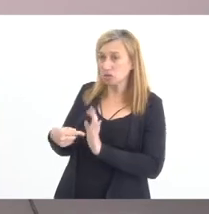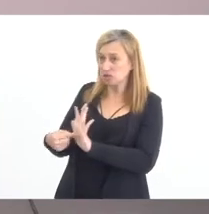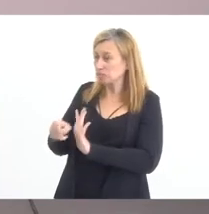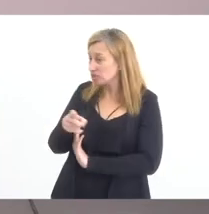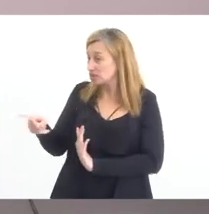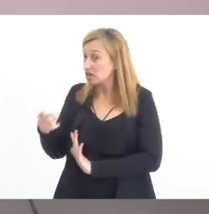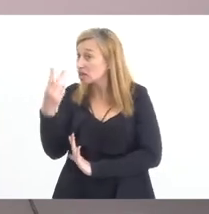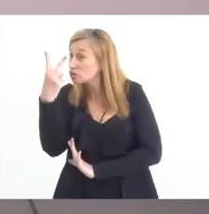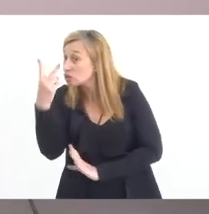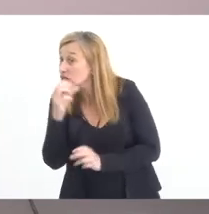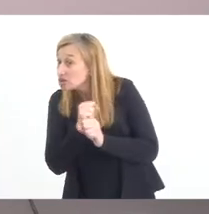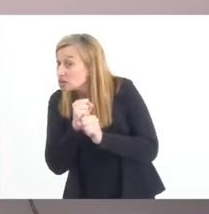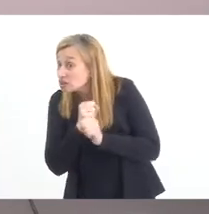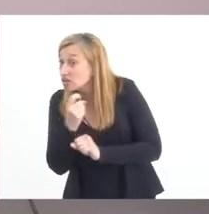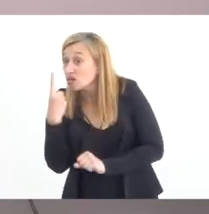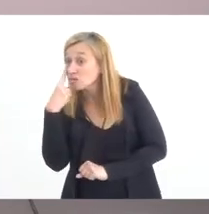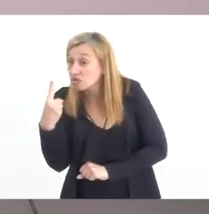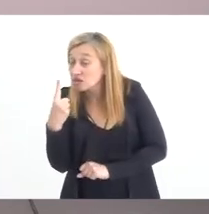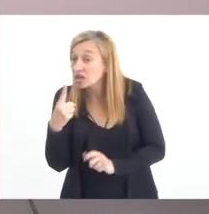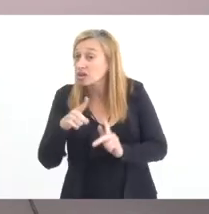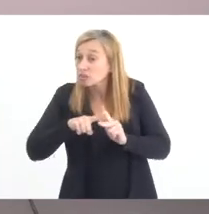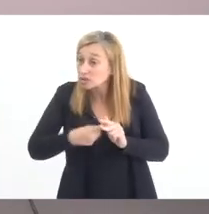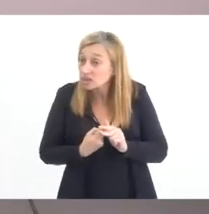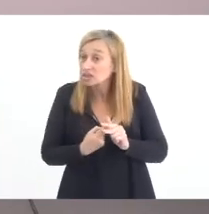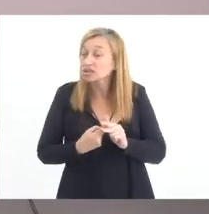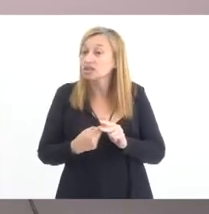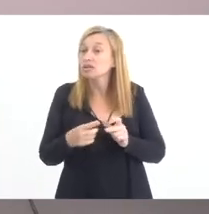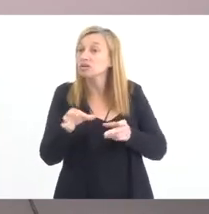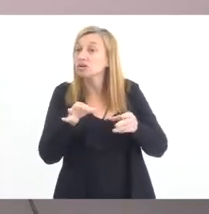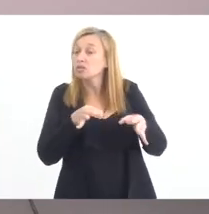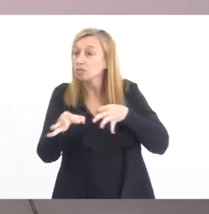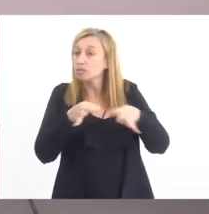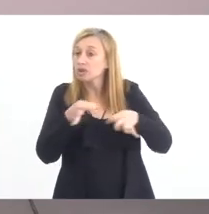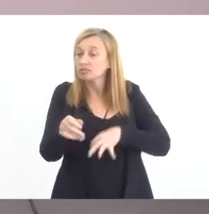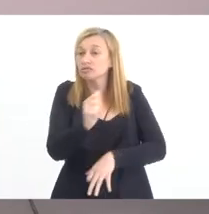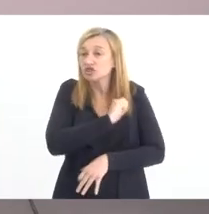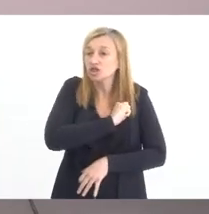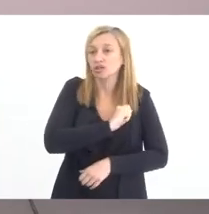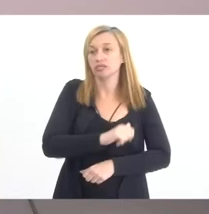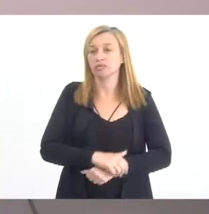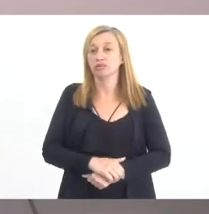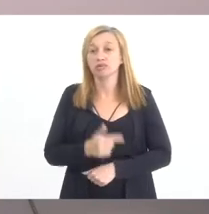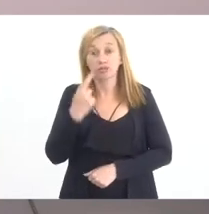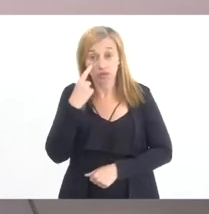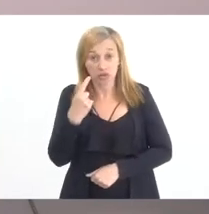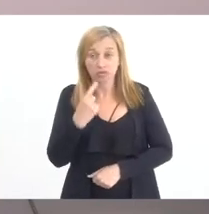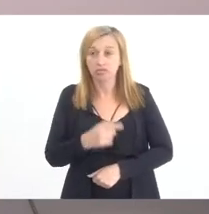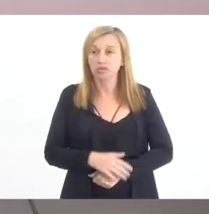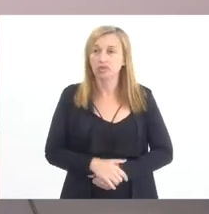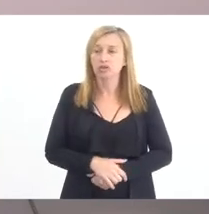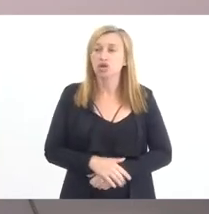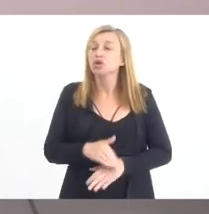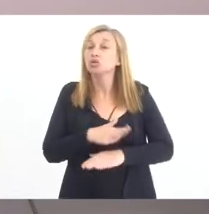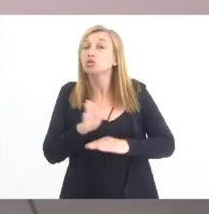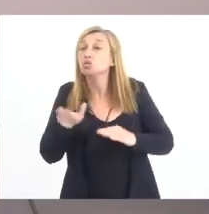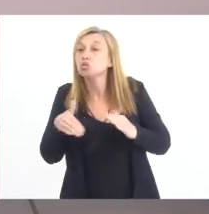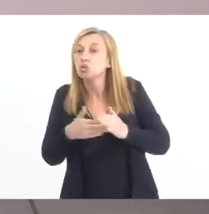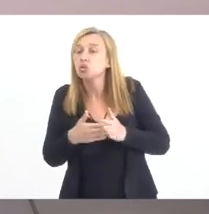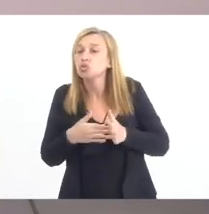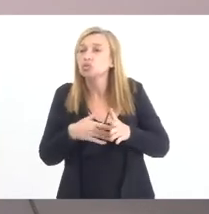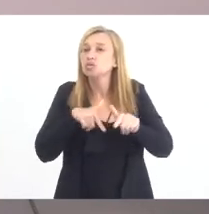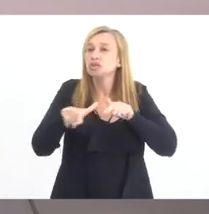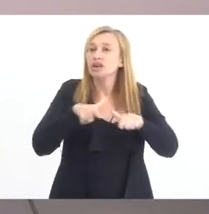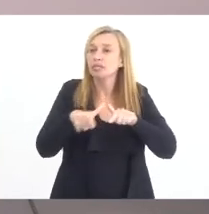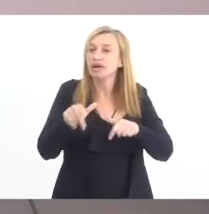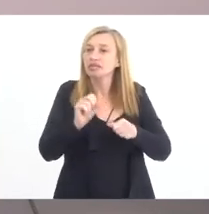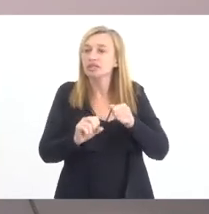Daqui a 2 anos nós vamos poder rever o plano de recuperação fiscal, tendo em vista que todo o trabalho que foi